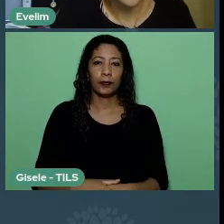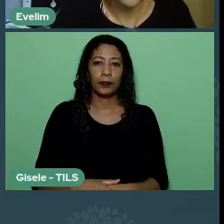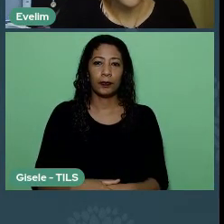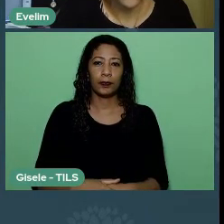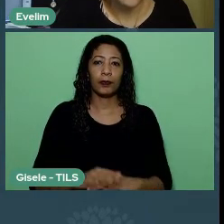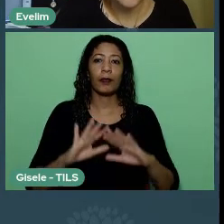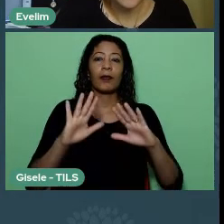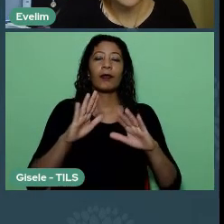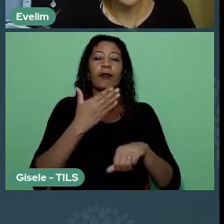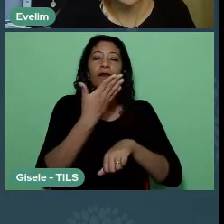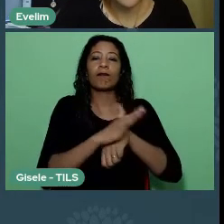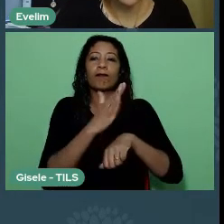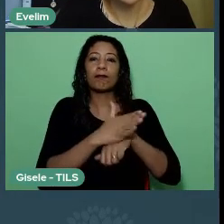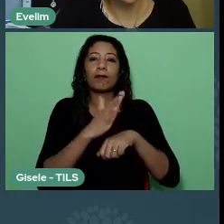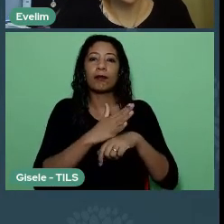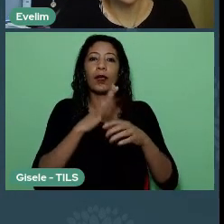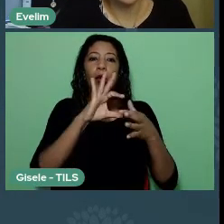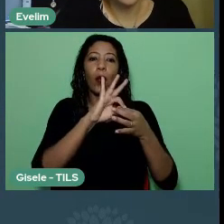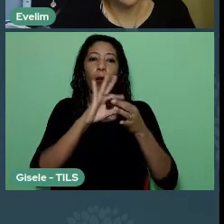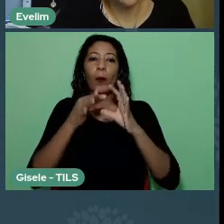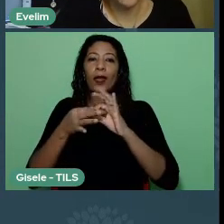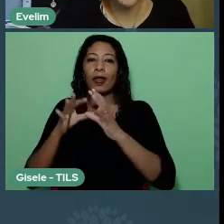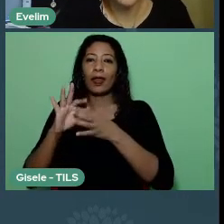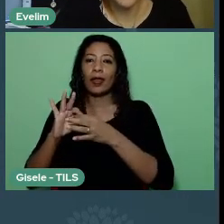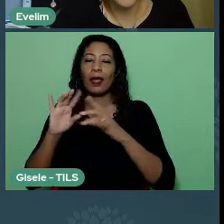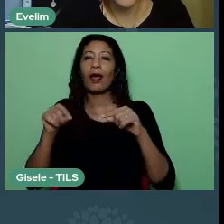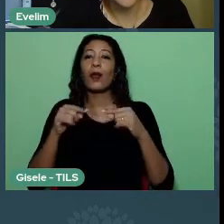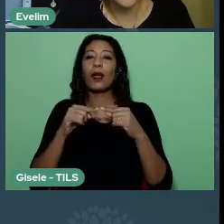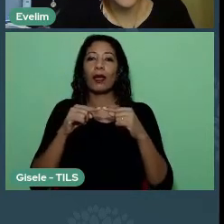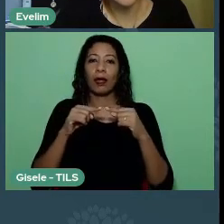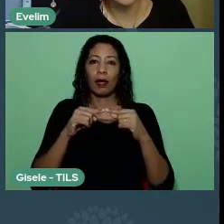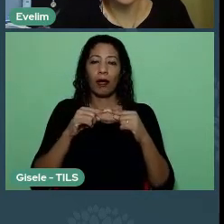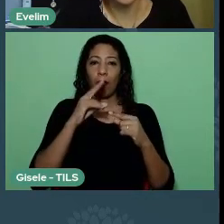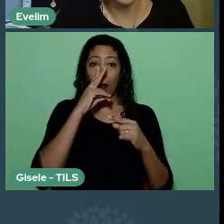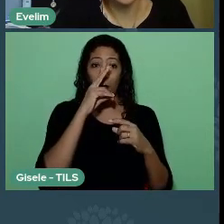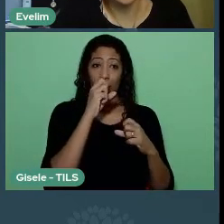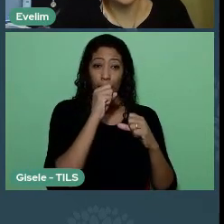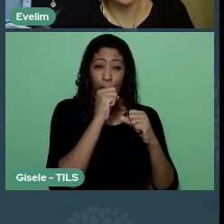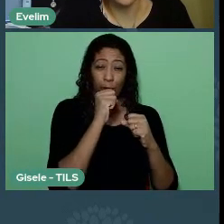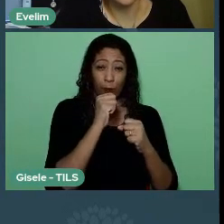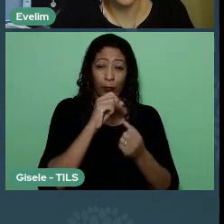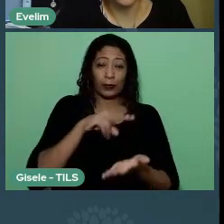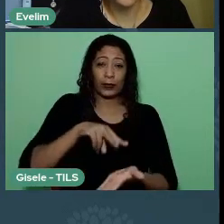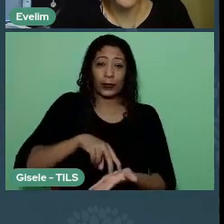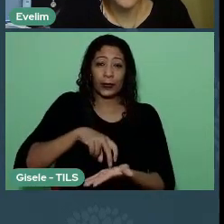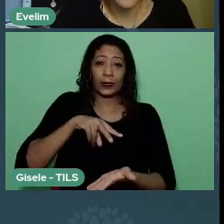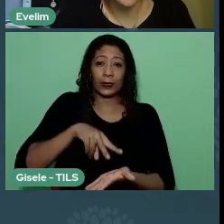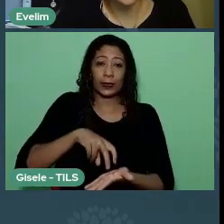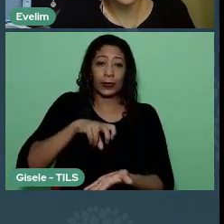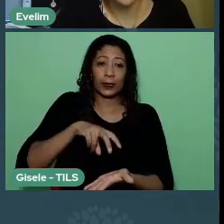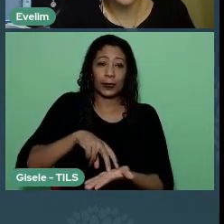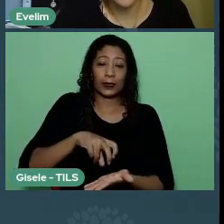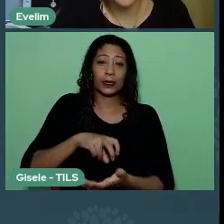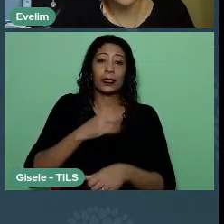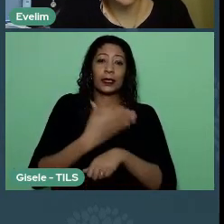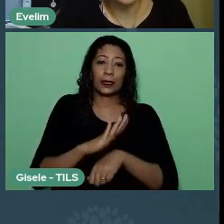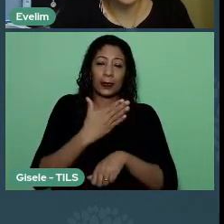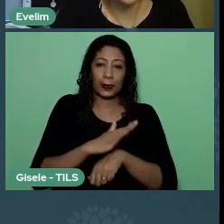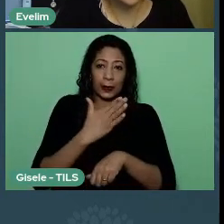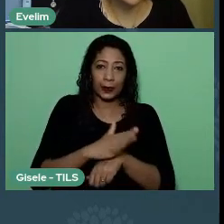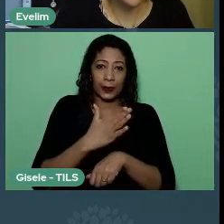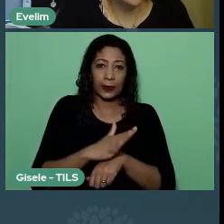Já os exercícios combinados, né, quando a gente combina força e exercícios aeróbios, a gente